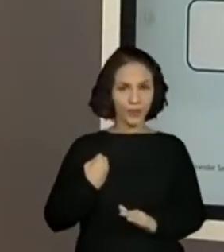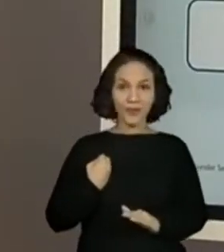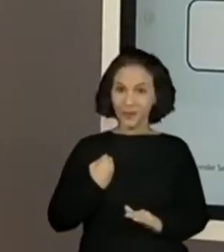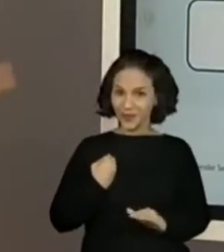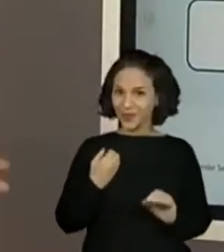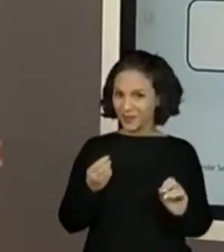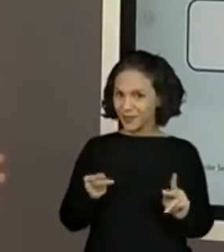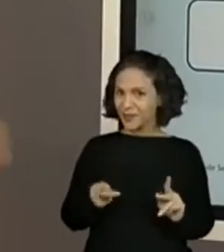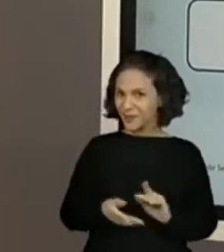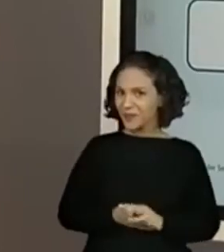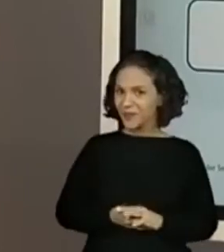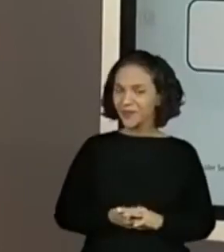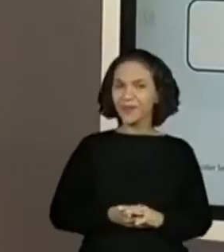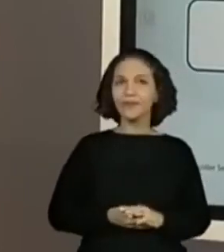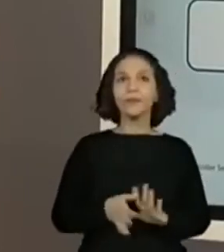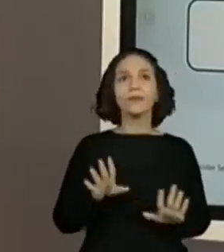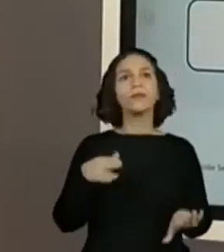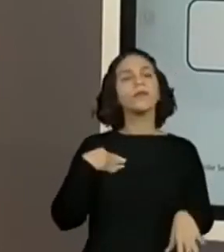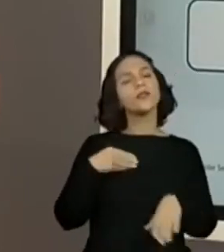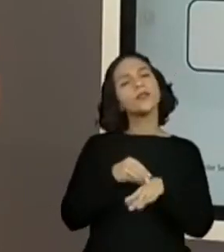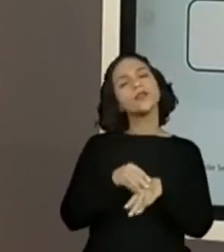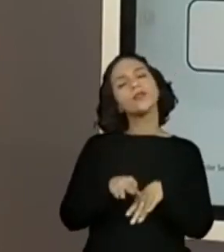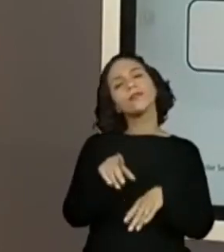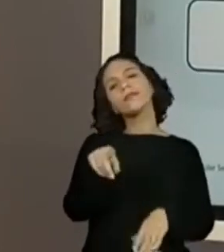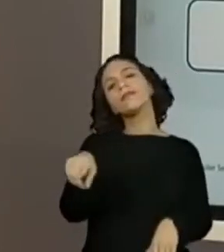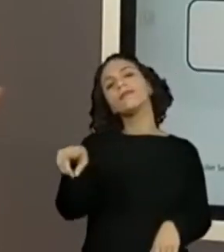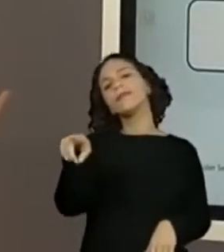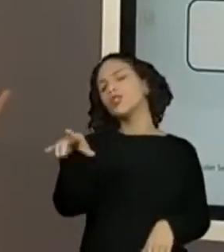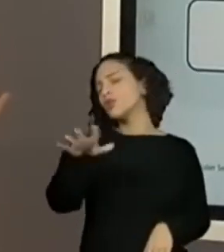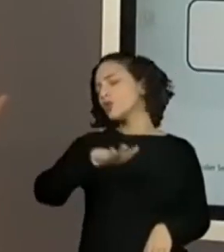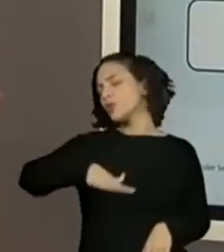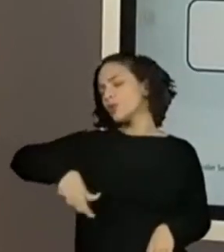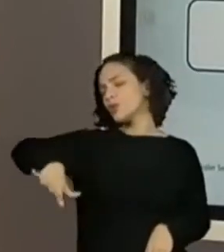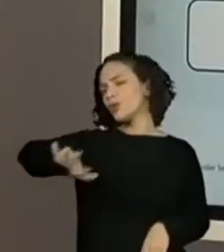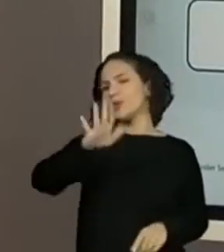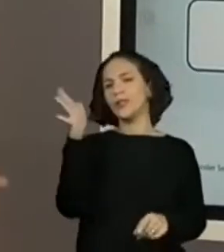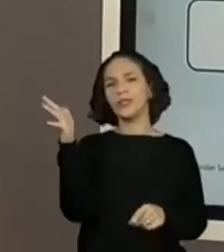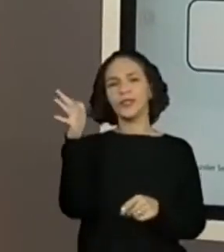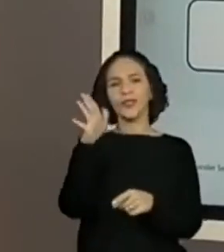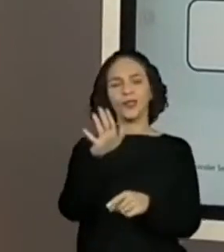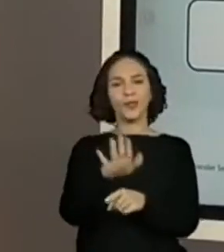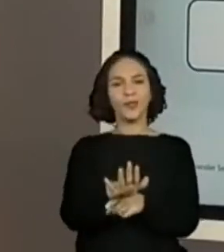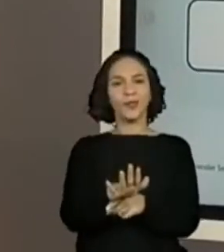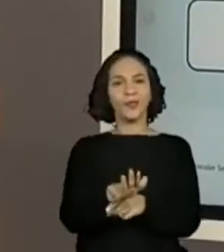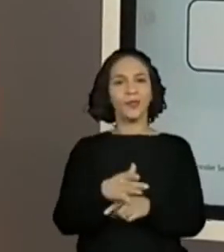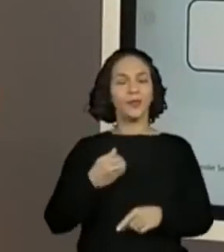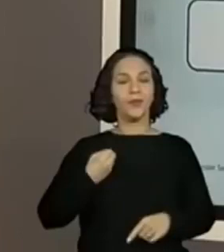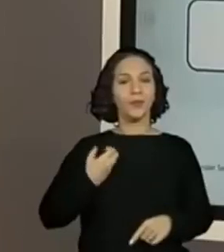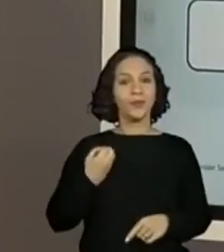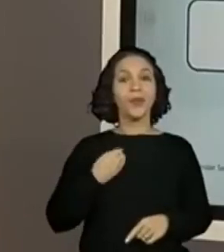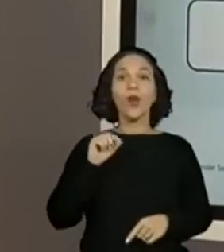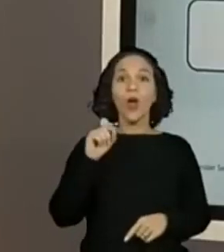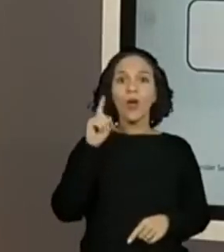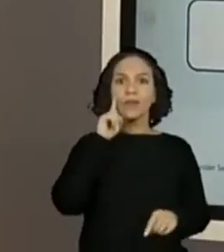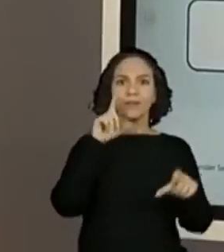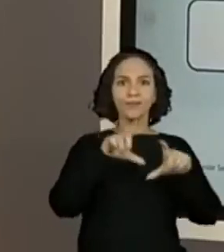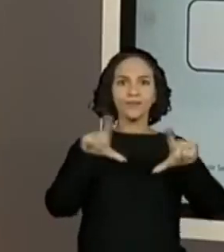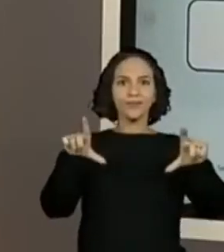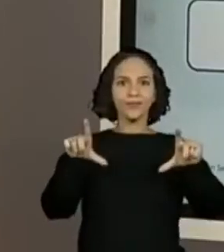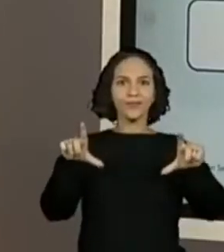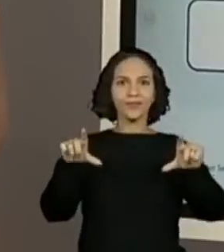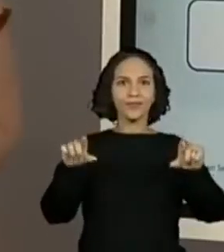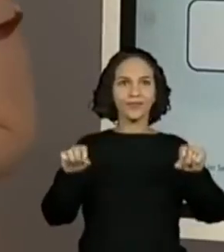ditado. E aí eu tenho uma dica aqui que vai ajudar todo mundo a escrever os números, que é esse quadro aqui,